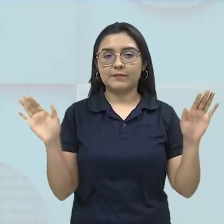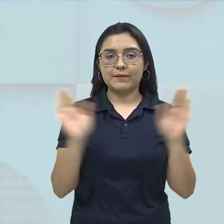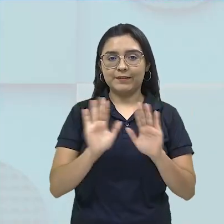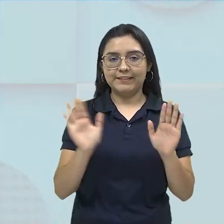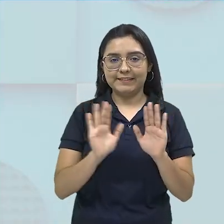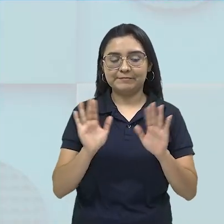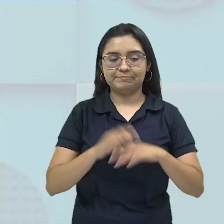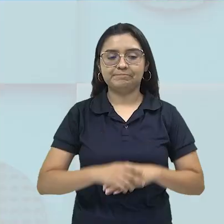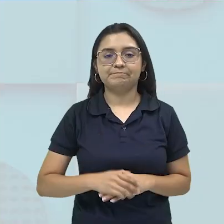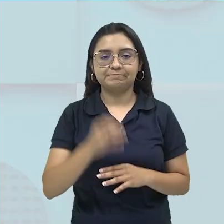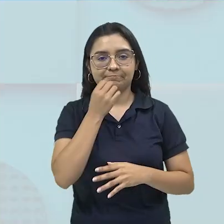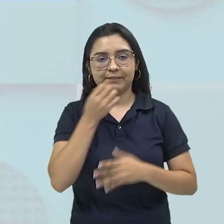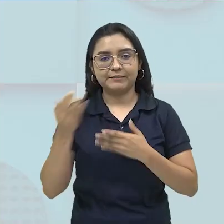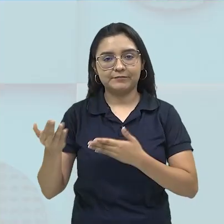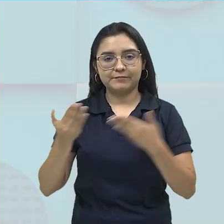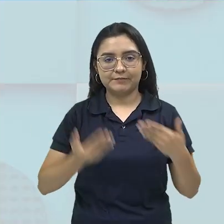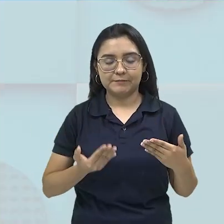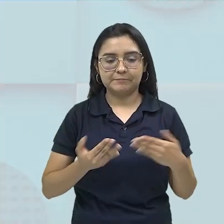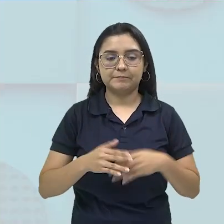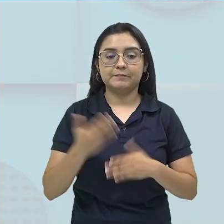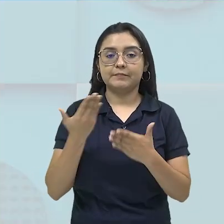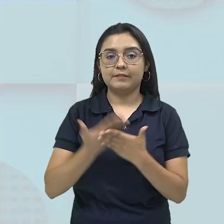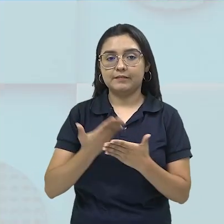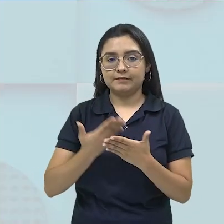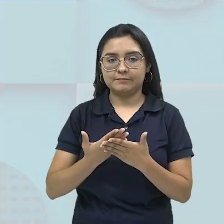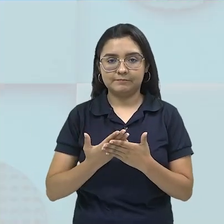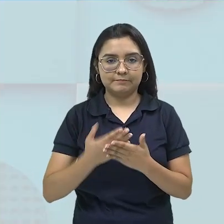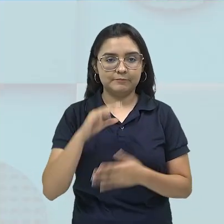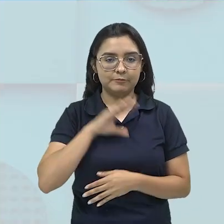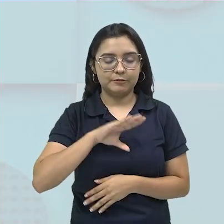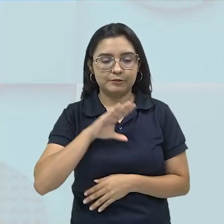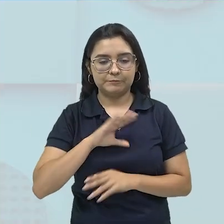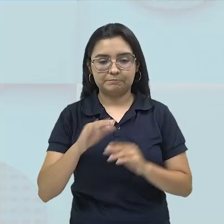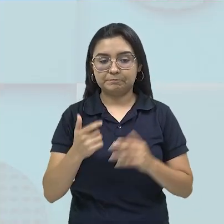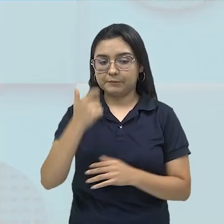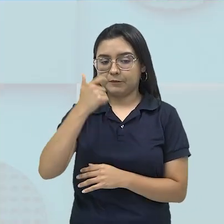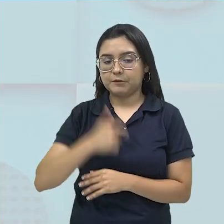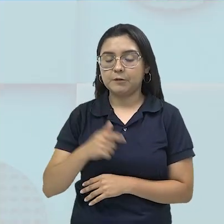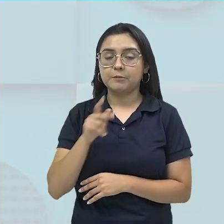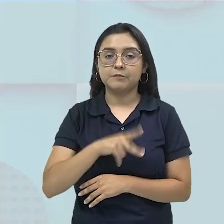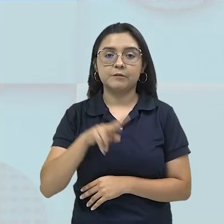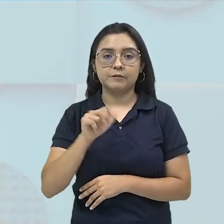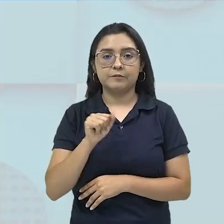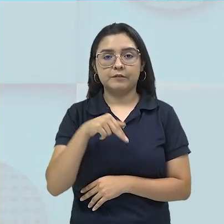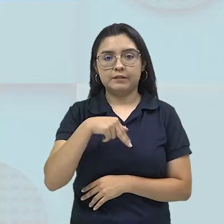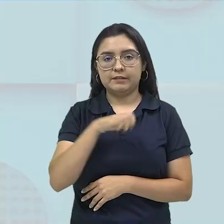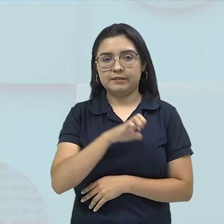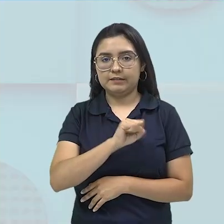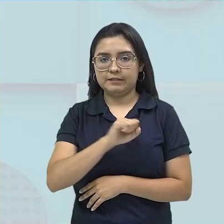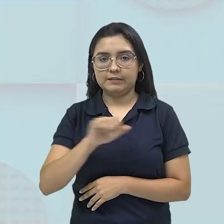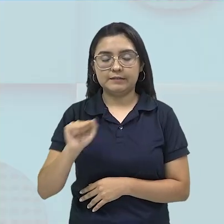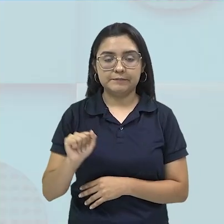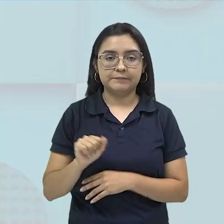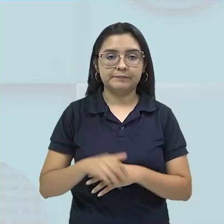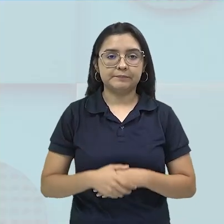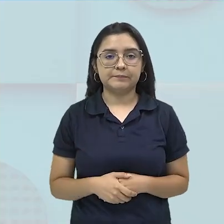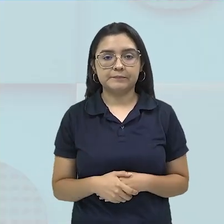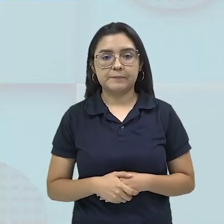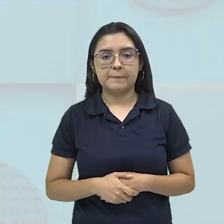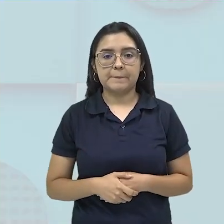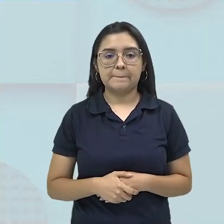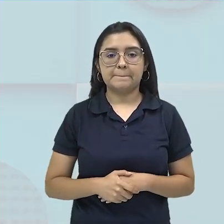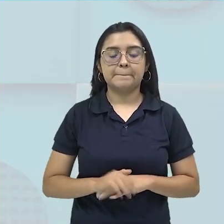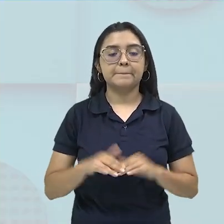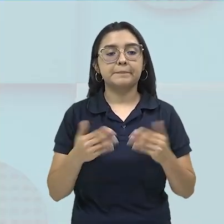meus queridos, sejam muito bem-vindos à nossa aula de língua portuguesa. Eu sou a professora Vanessa